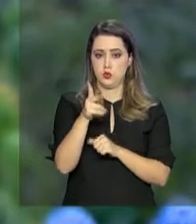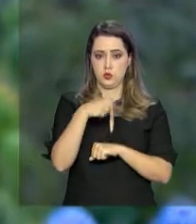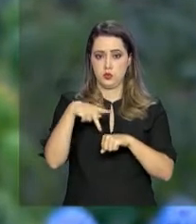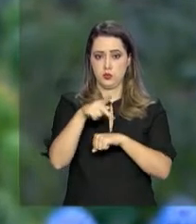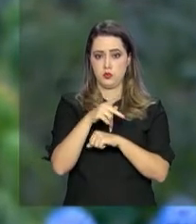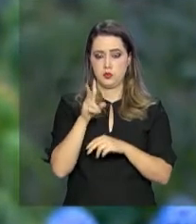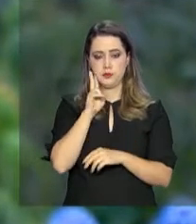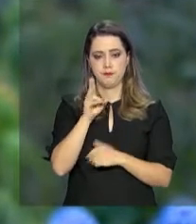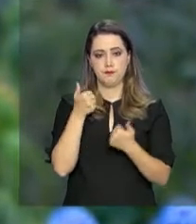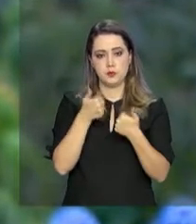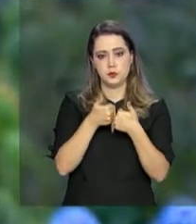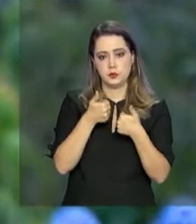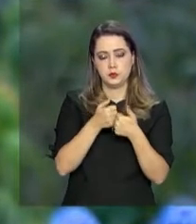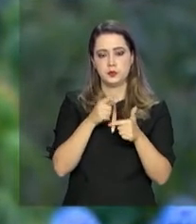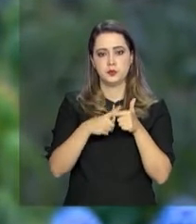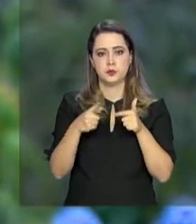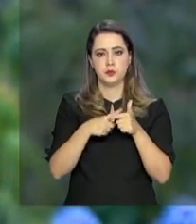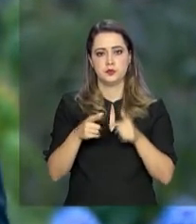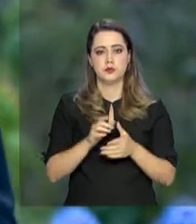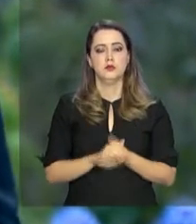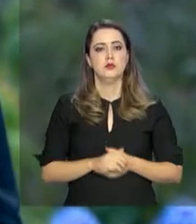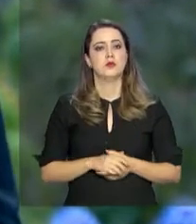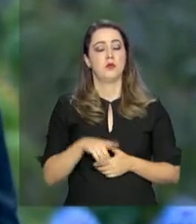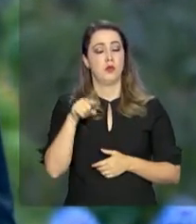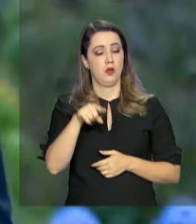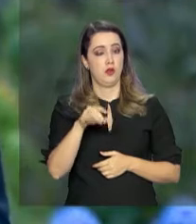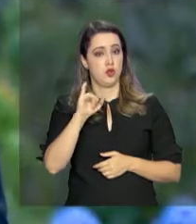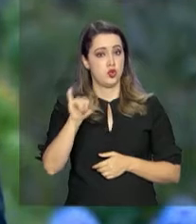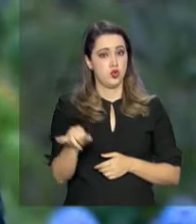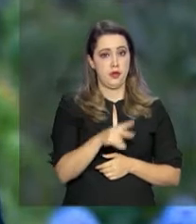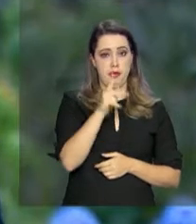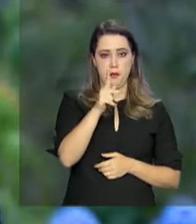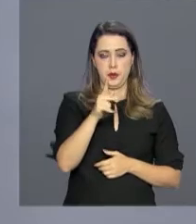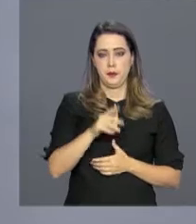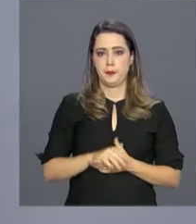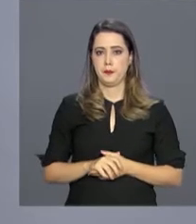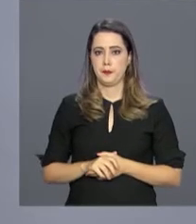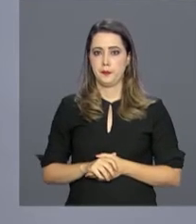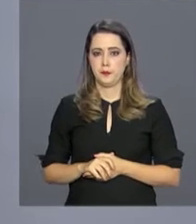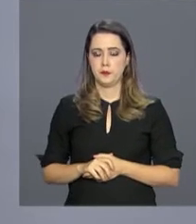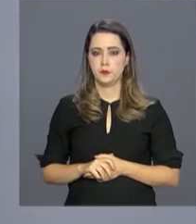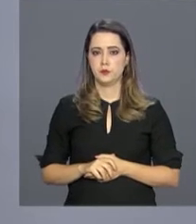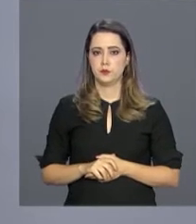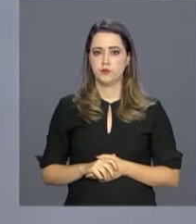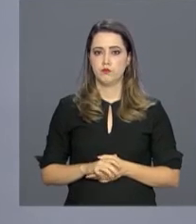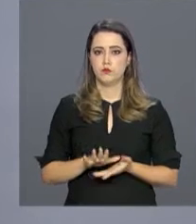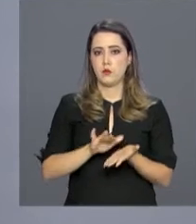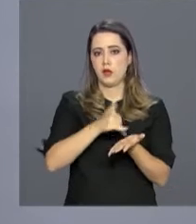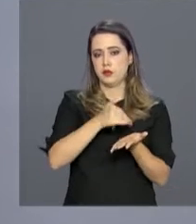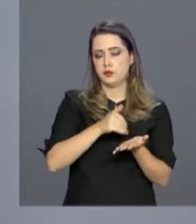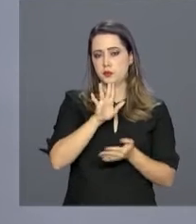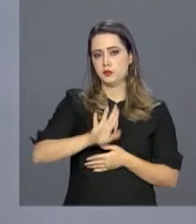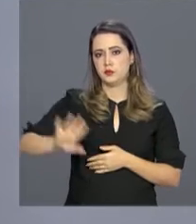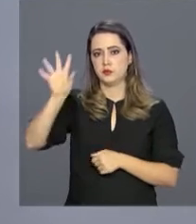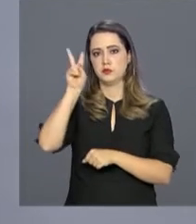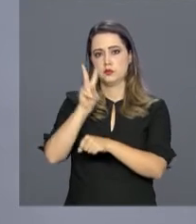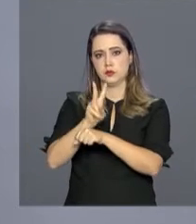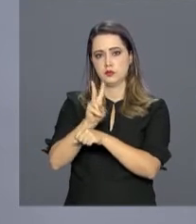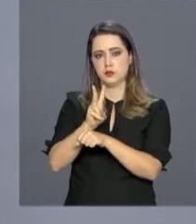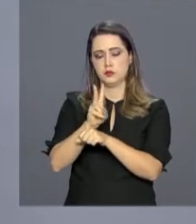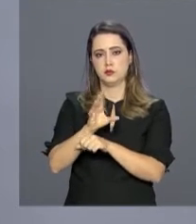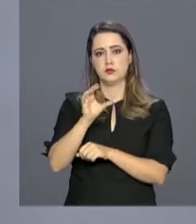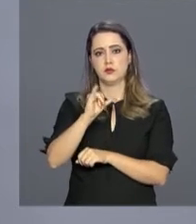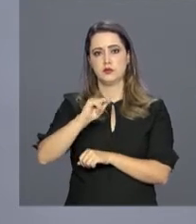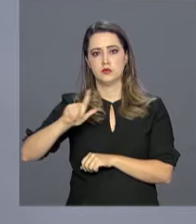de santa maria em cabo verde joão pedro neto pra tv nbr a secretaria nacional de proteção e defesa